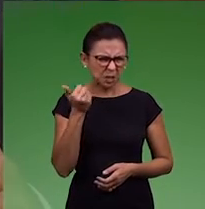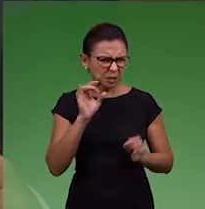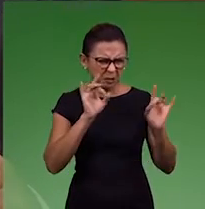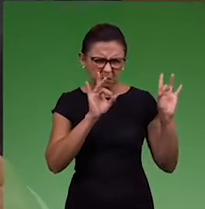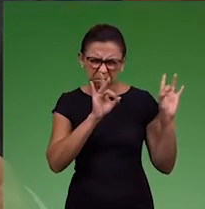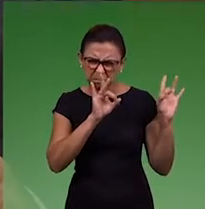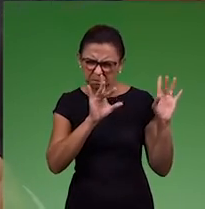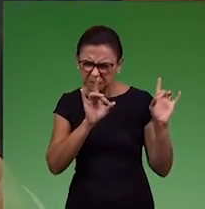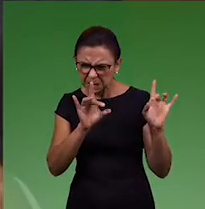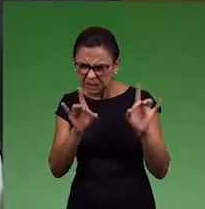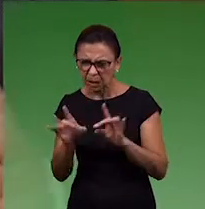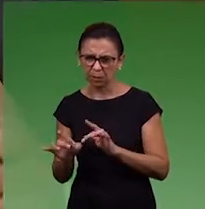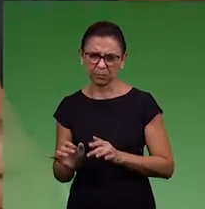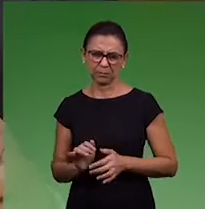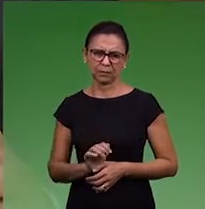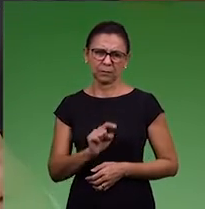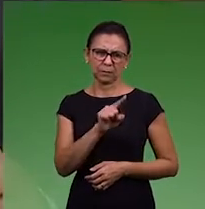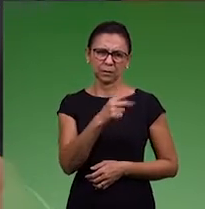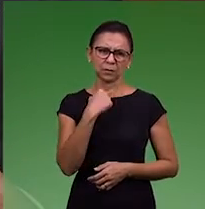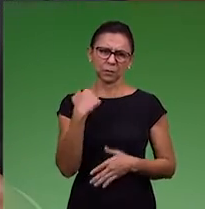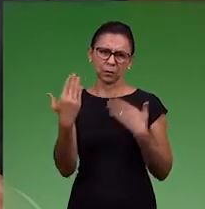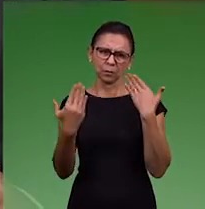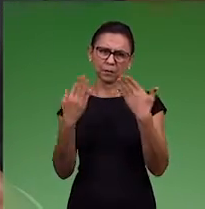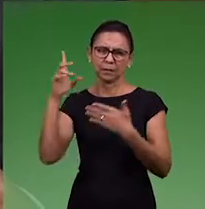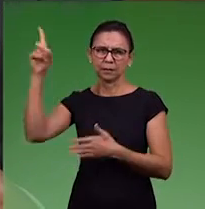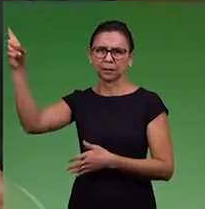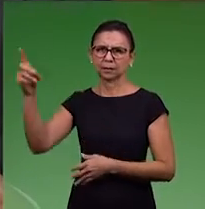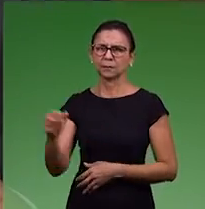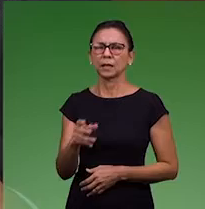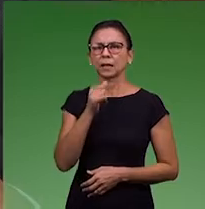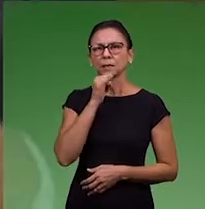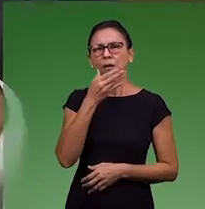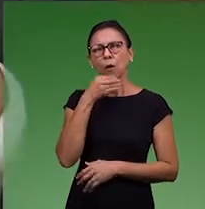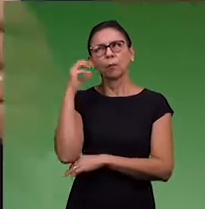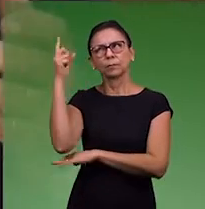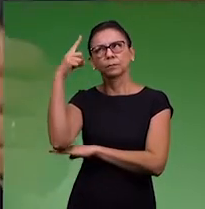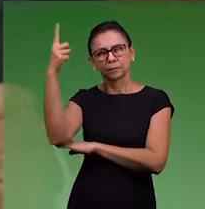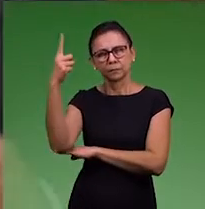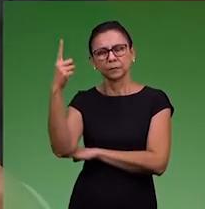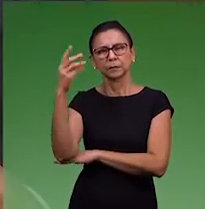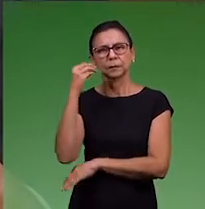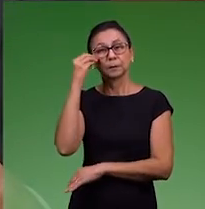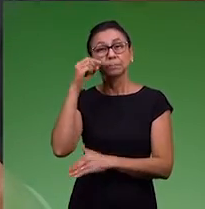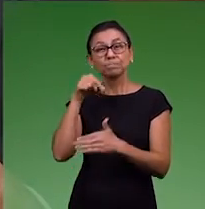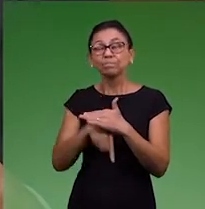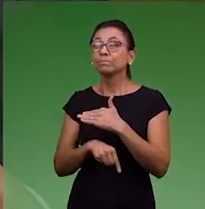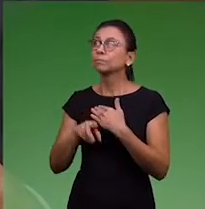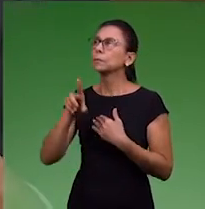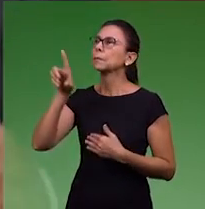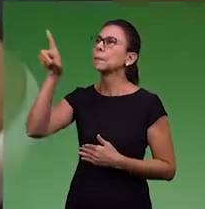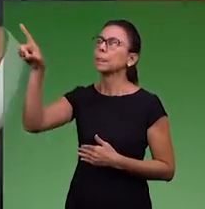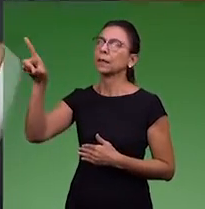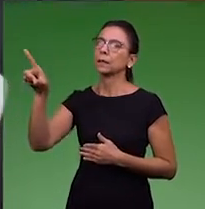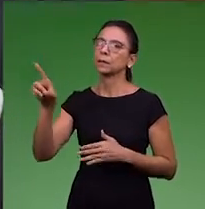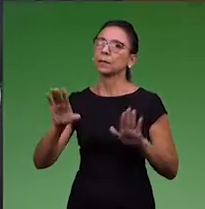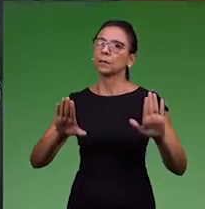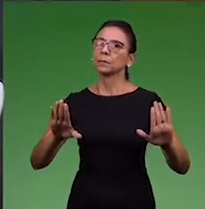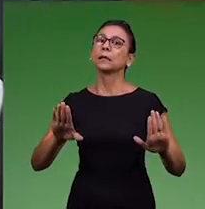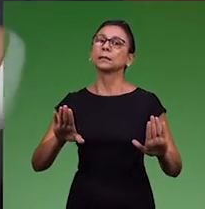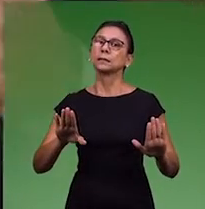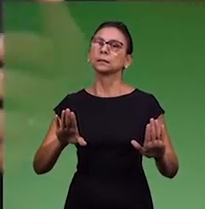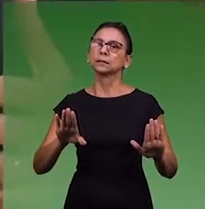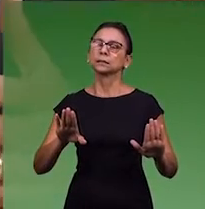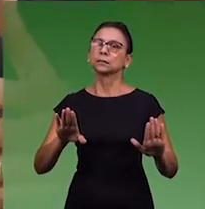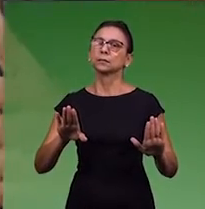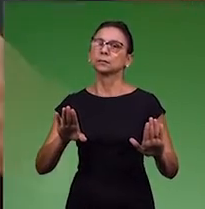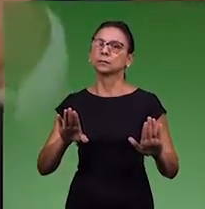Josias não pode ser comparado a Deus. Você pega, por exemplo, Davi. Davi foi um homem de experiências profundas com Deus. Mas Davi se colocava